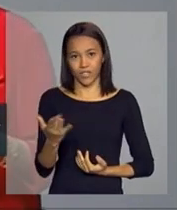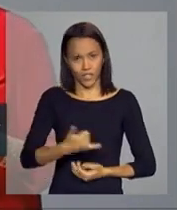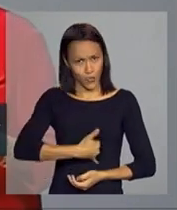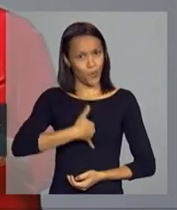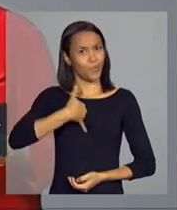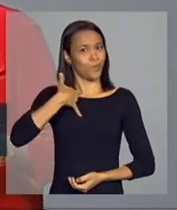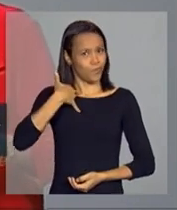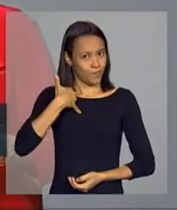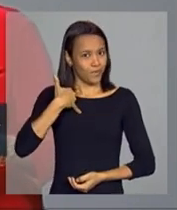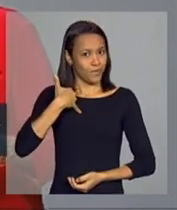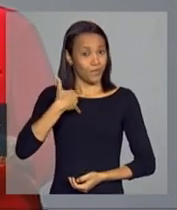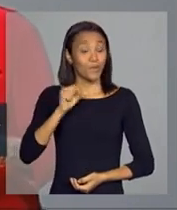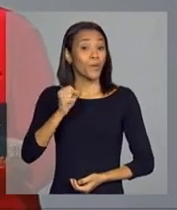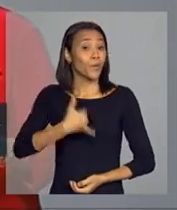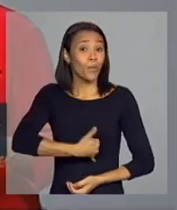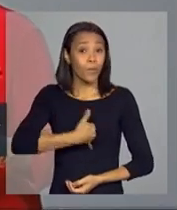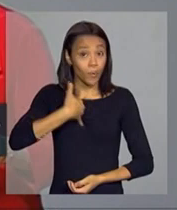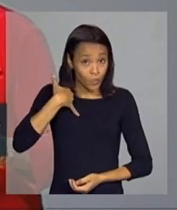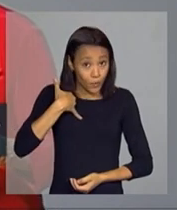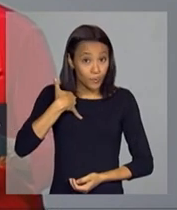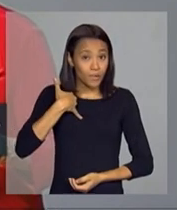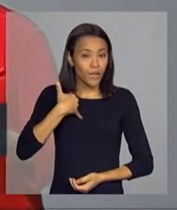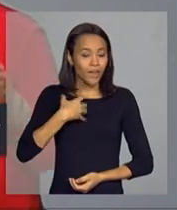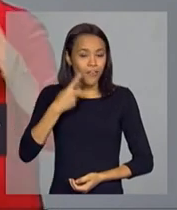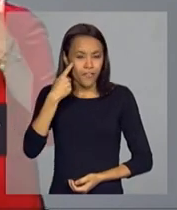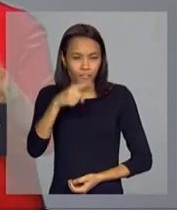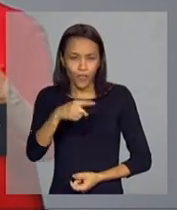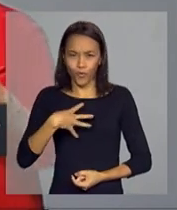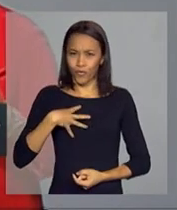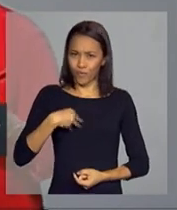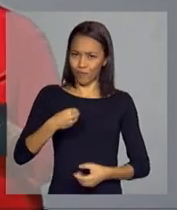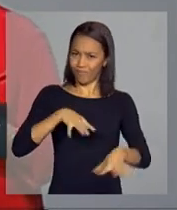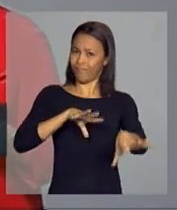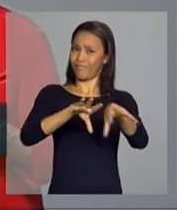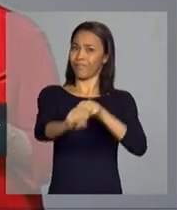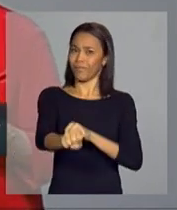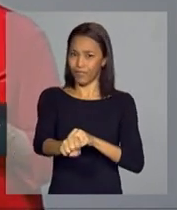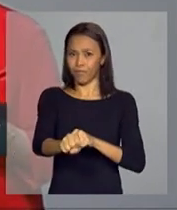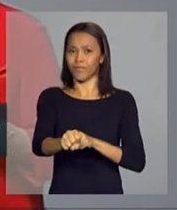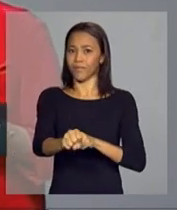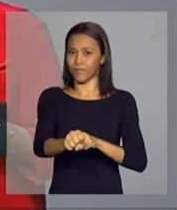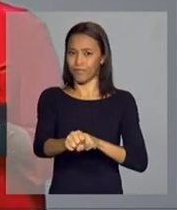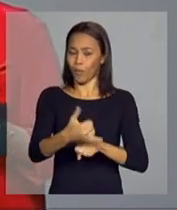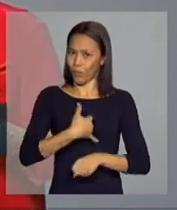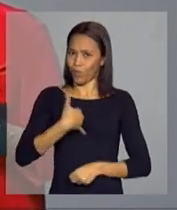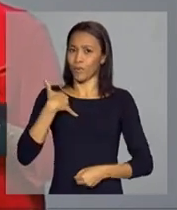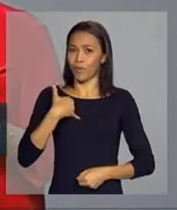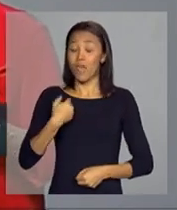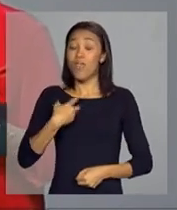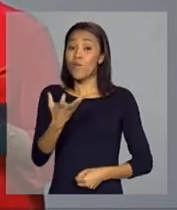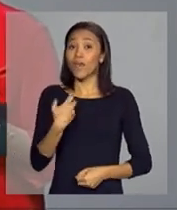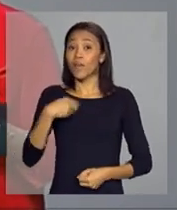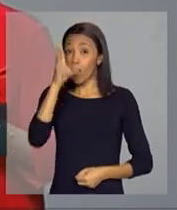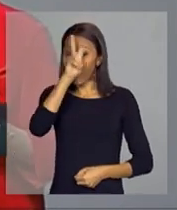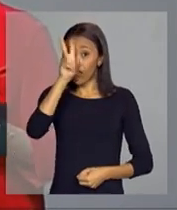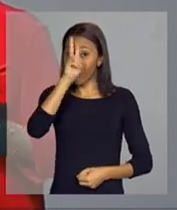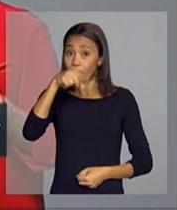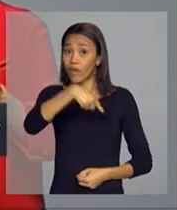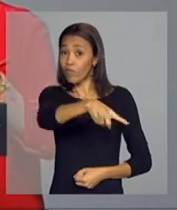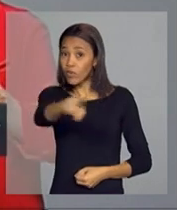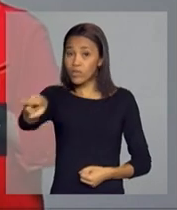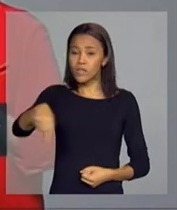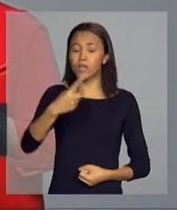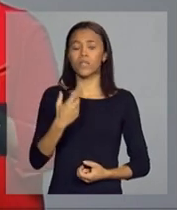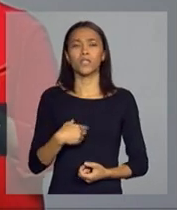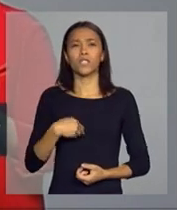orgulho, porque é um orgulho ver um filho se formando. Eu queria lembrar a vocês